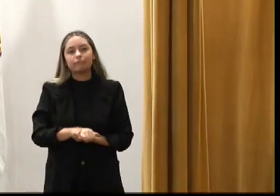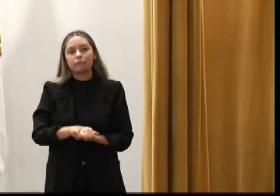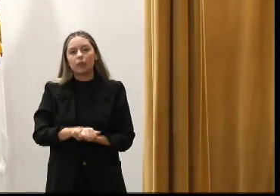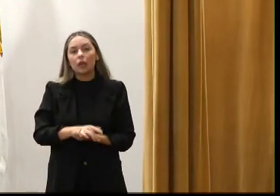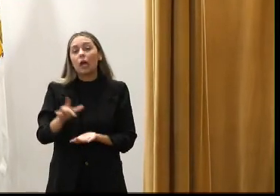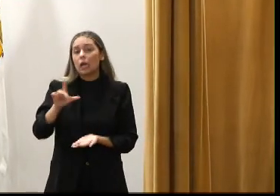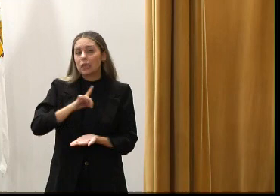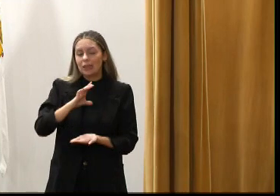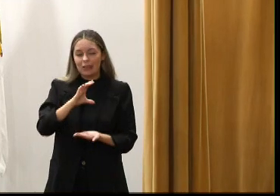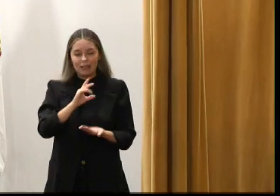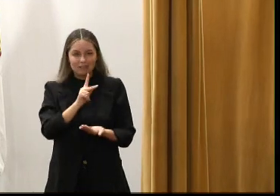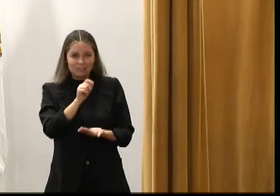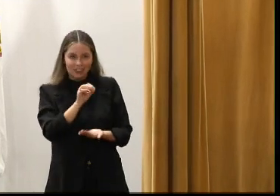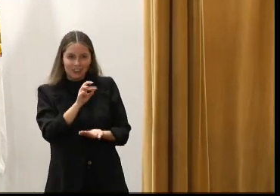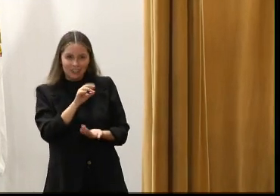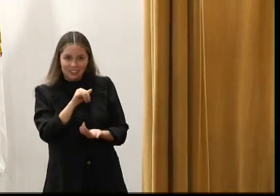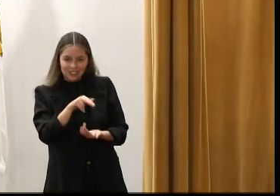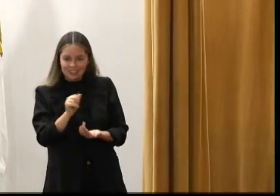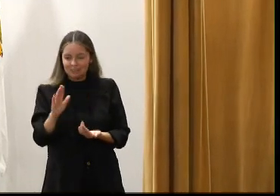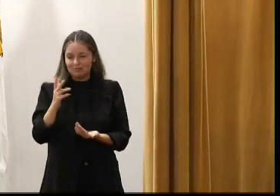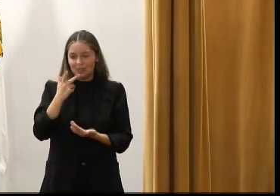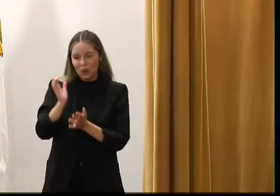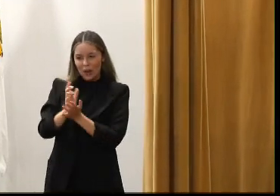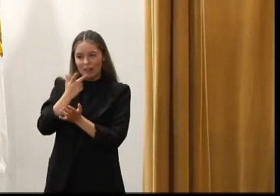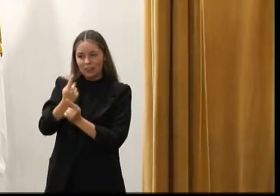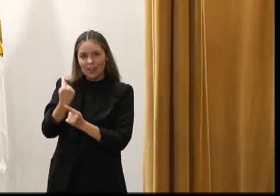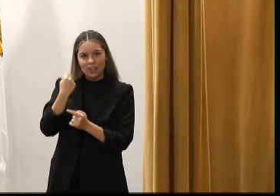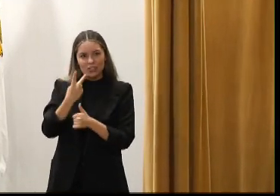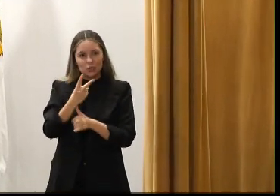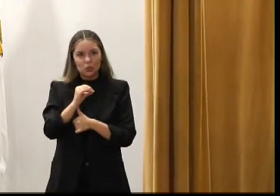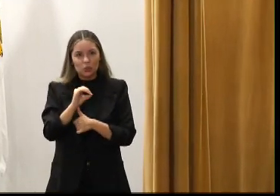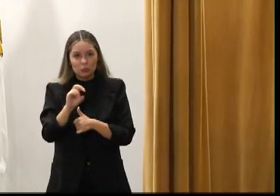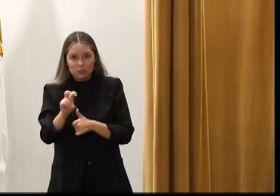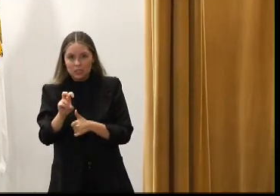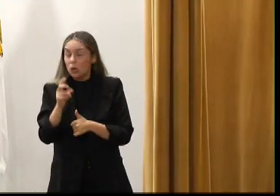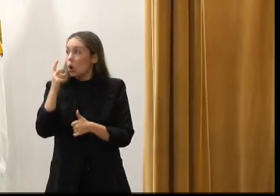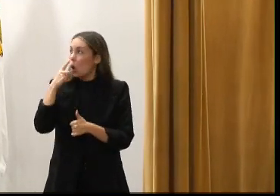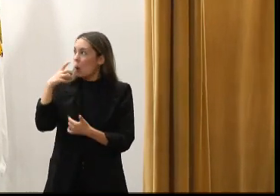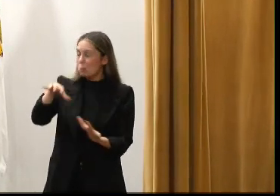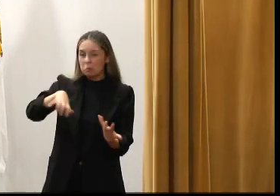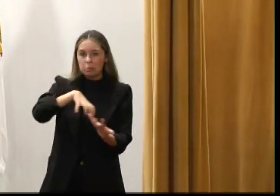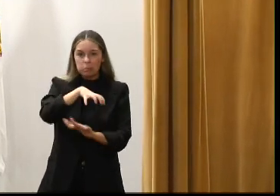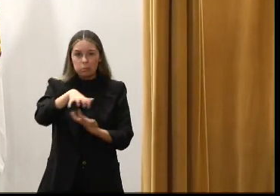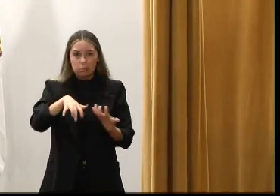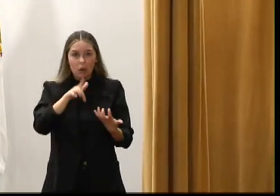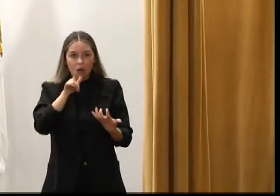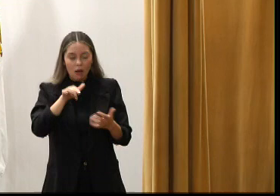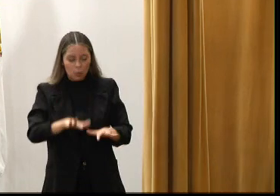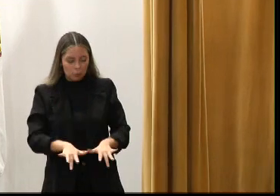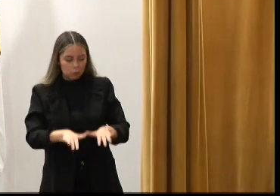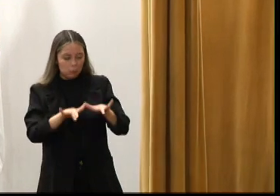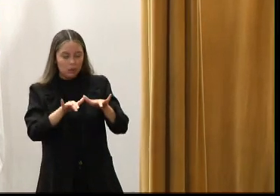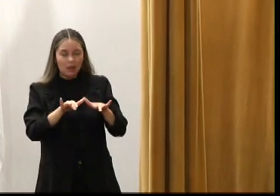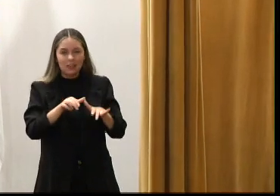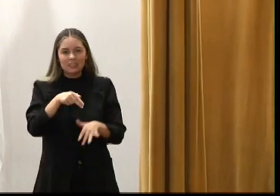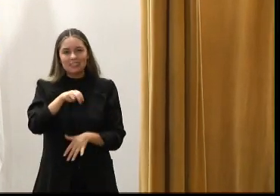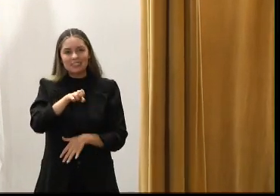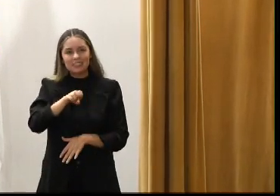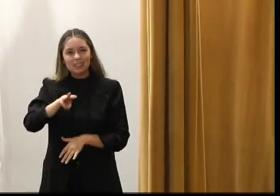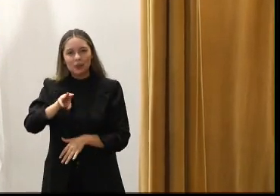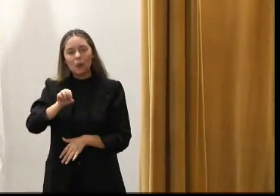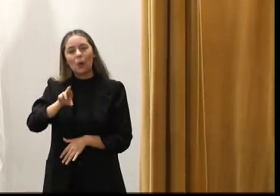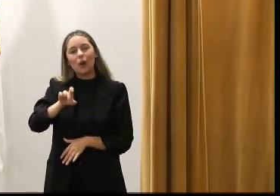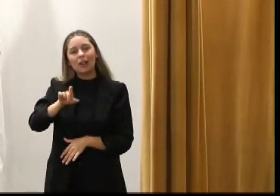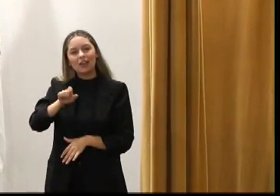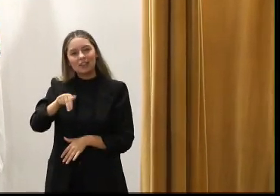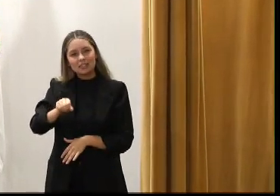Temos Katrina, o Deus comentou agora há pouco, 2005, olha como ficou a cidade de New Orleans, o dano econômico,